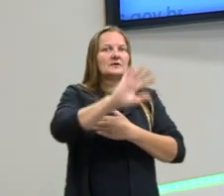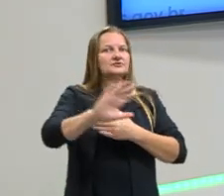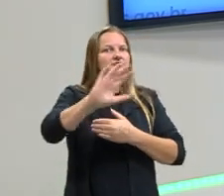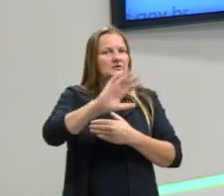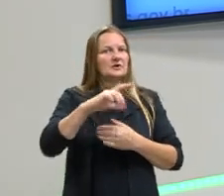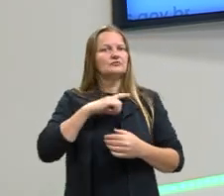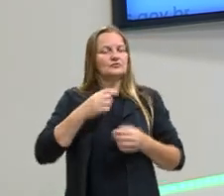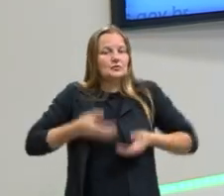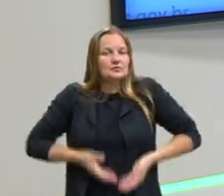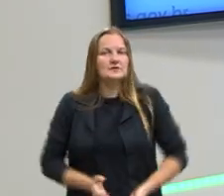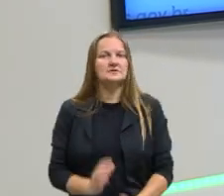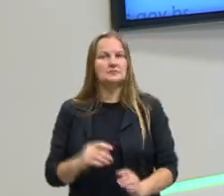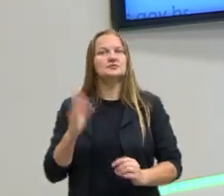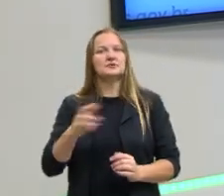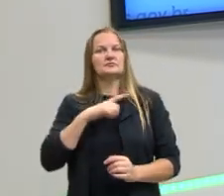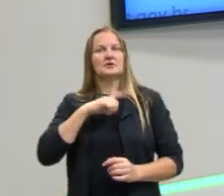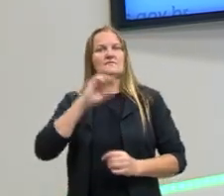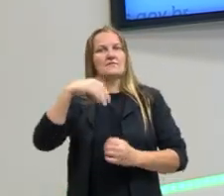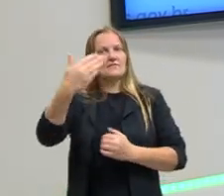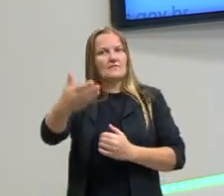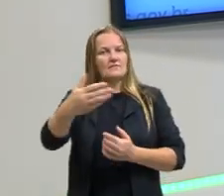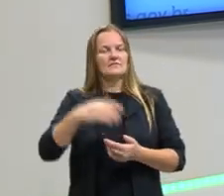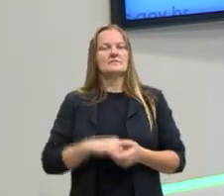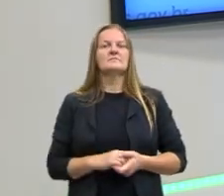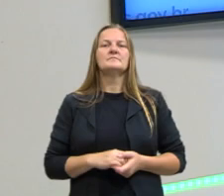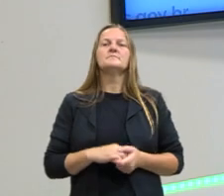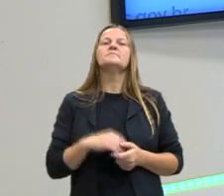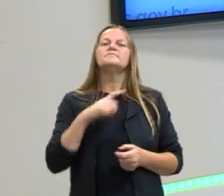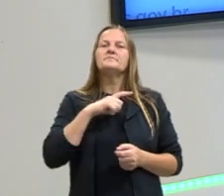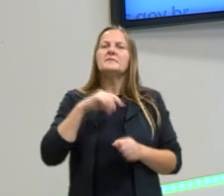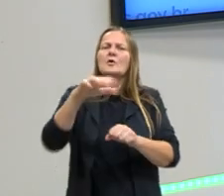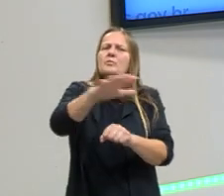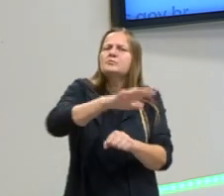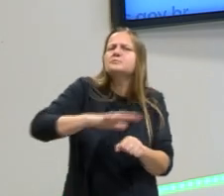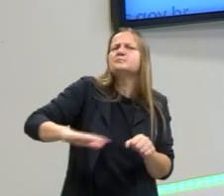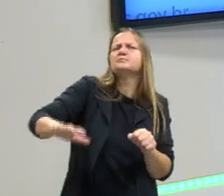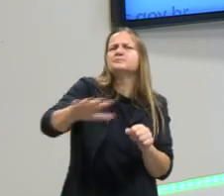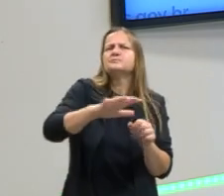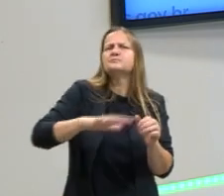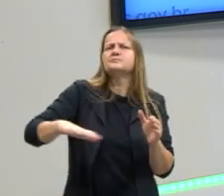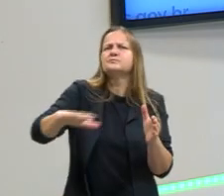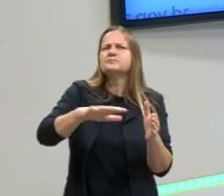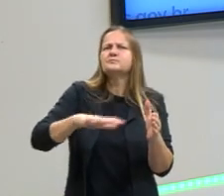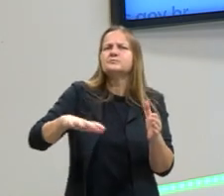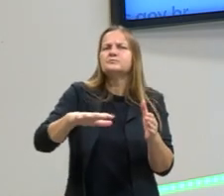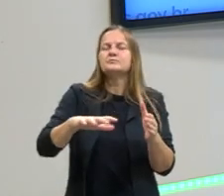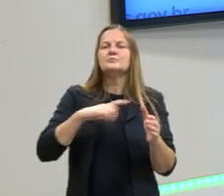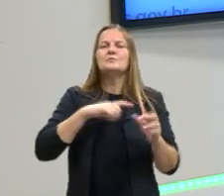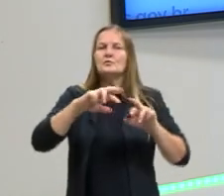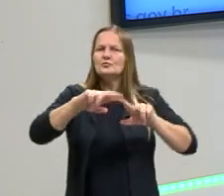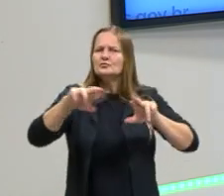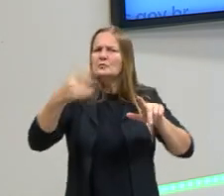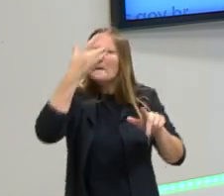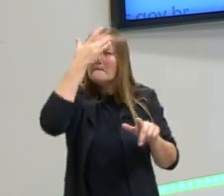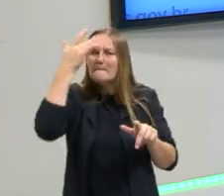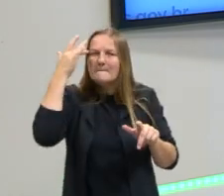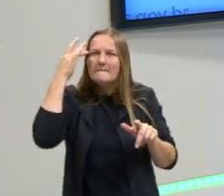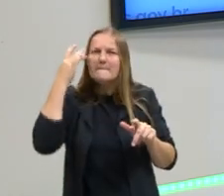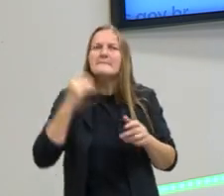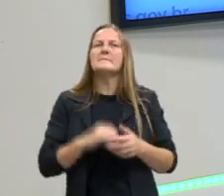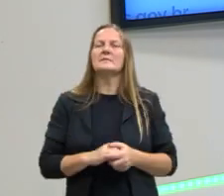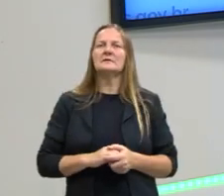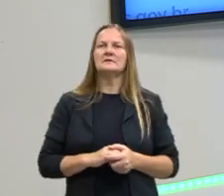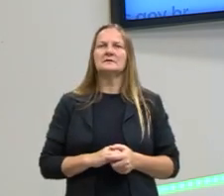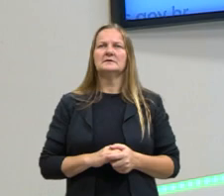está aí com nós nascemos e ele abrange a boca ganha um grande número de pessoas não